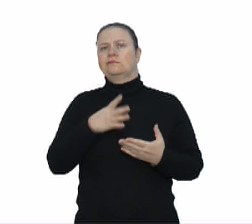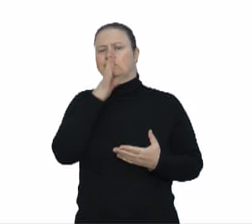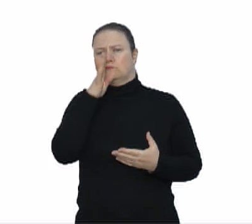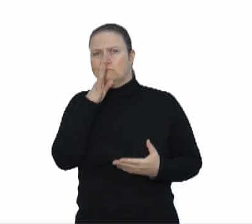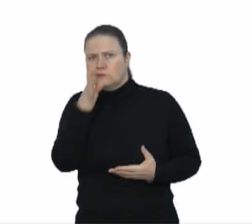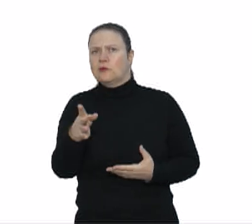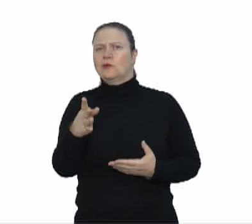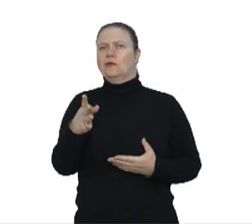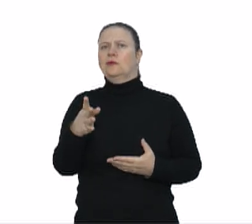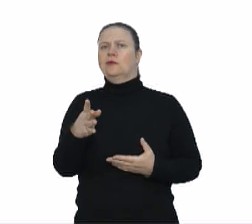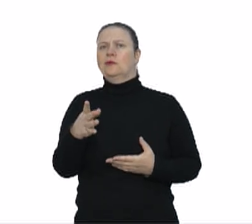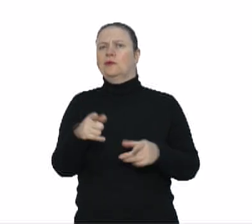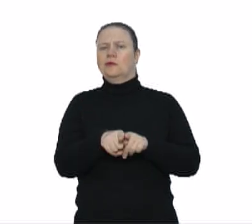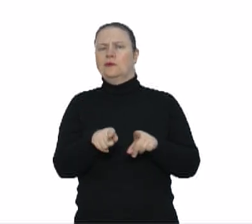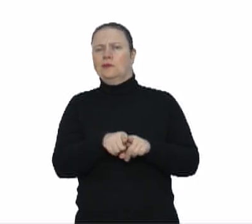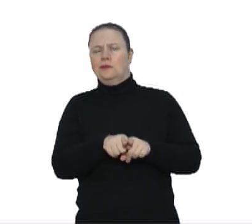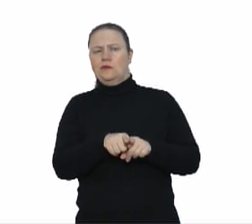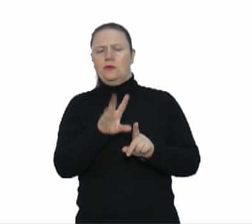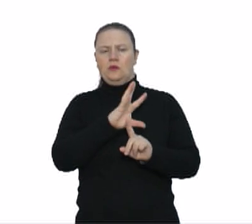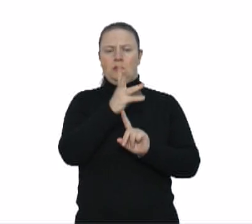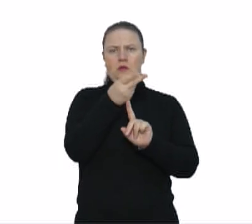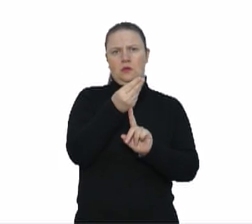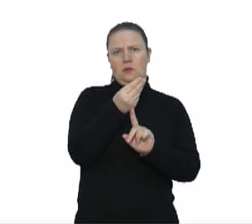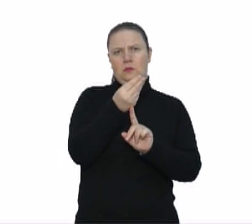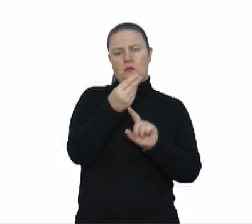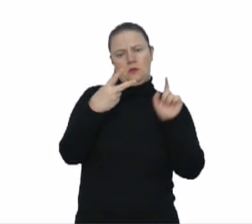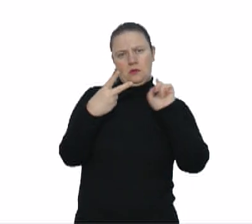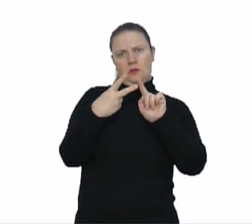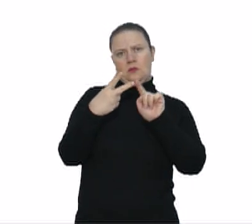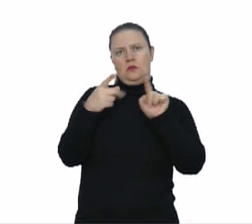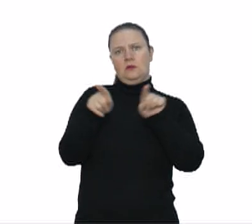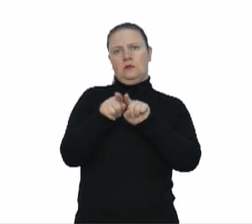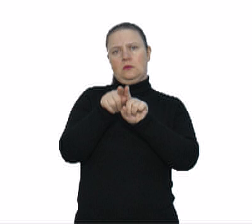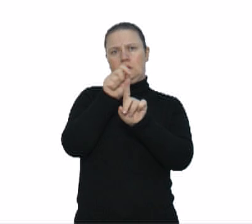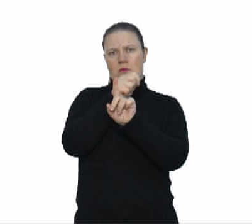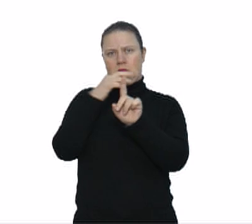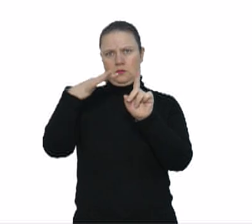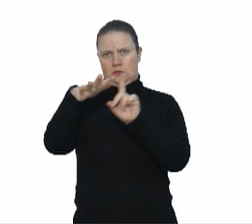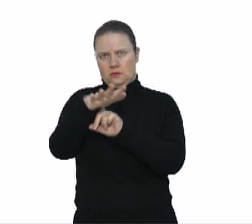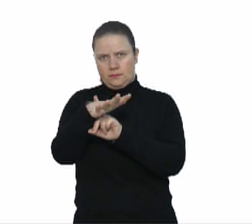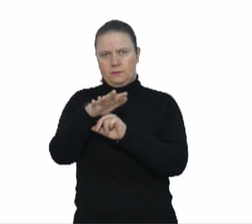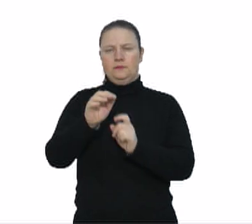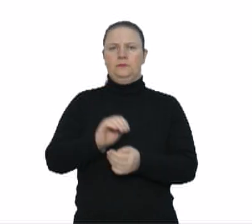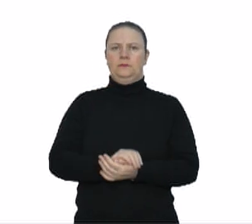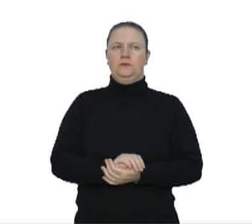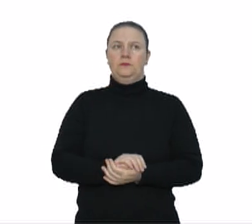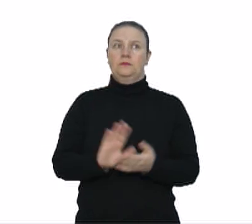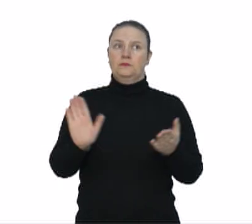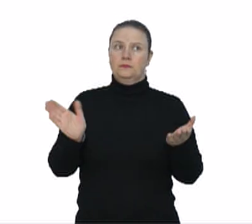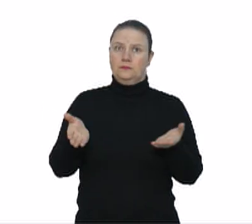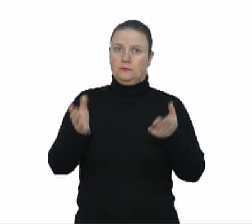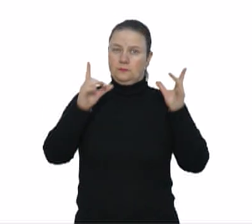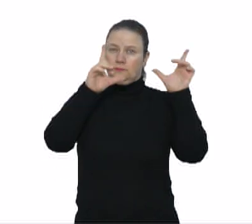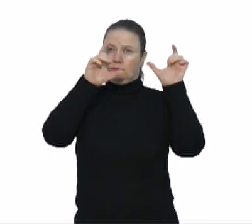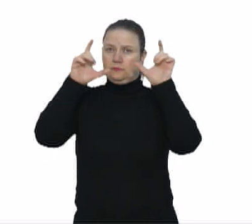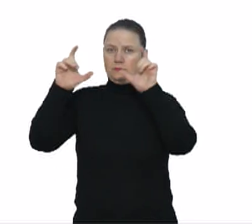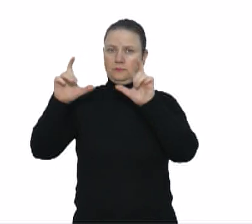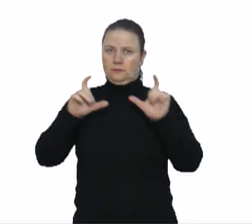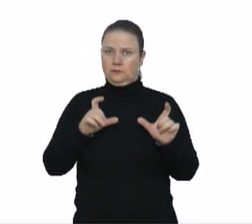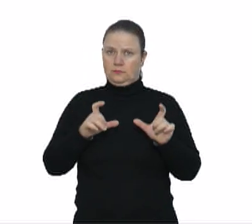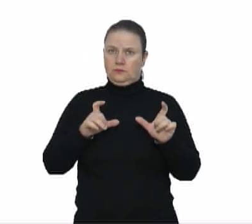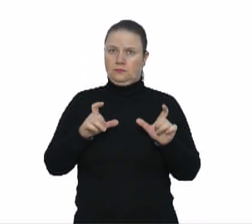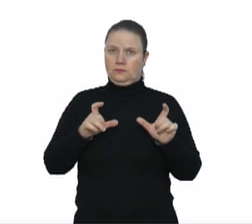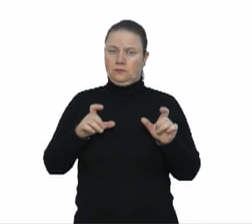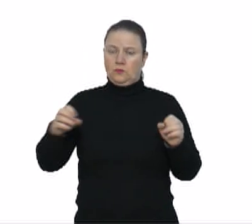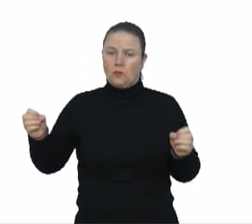da arte e mesmo da sociedade. Então, a gente vai falar agora da fotografia no período da arte moderna, né?